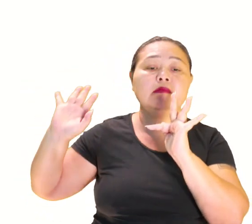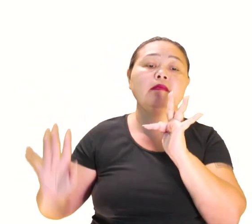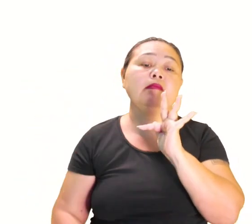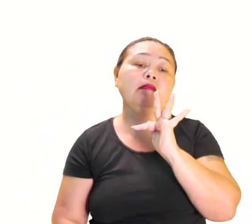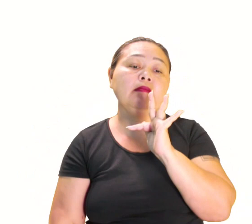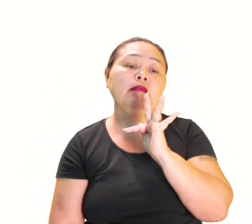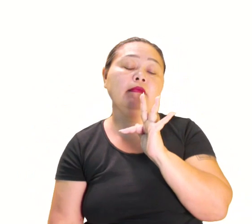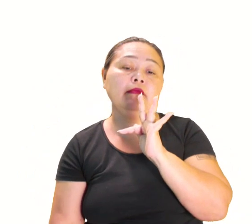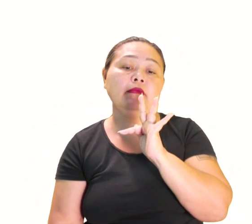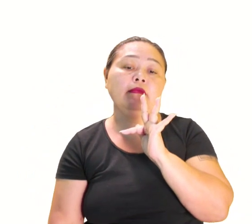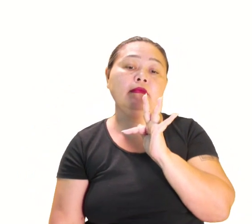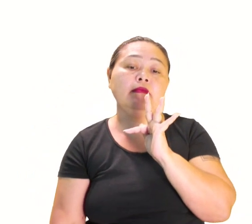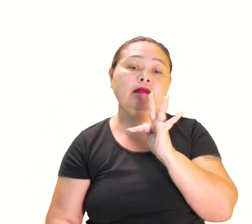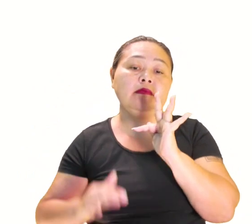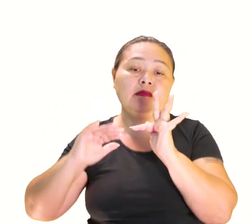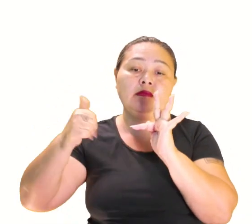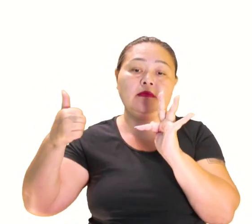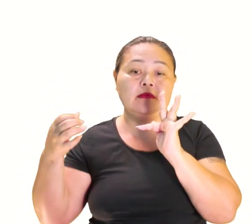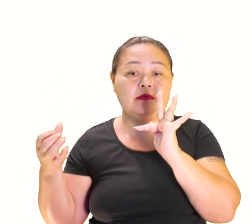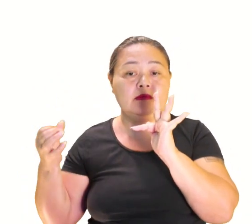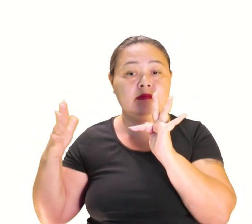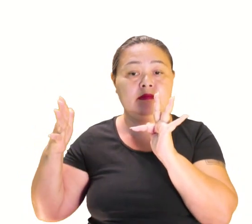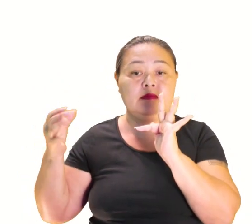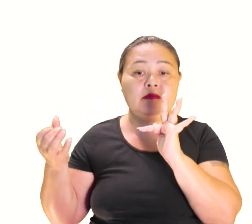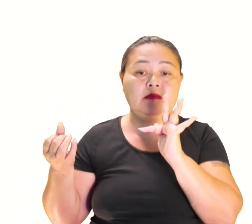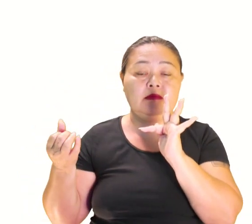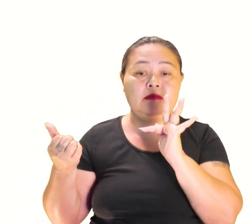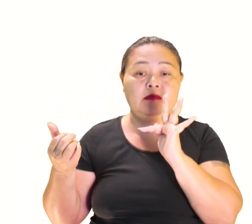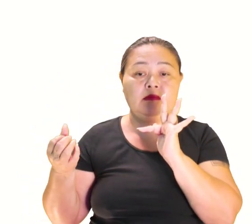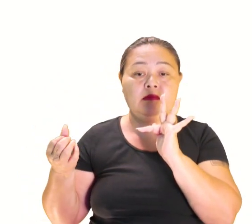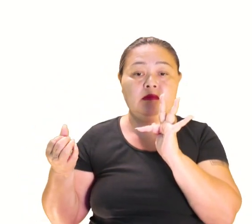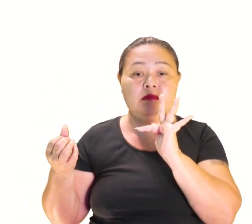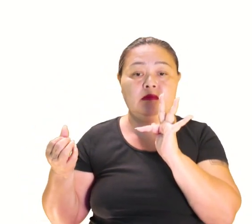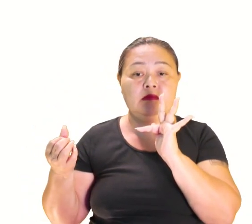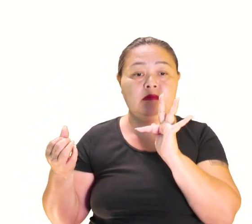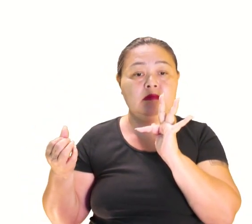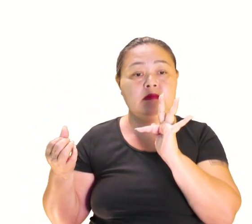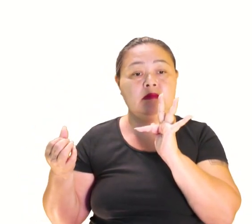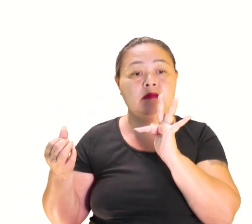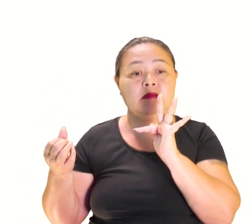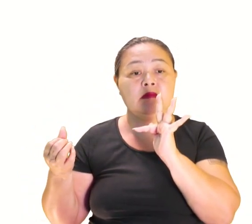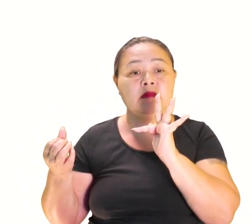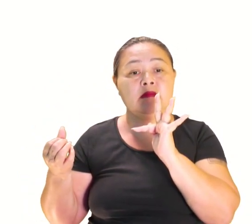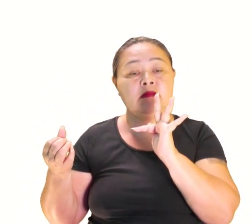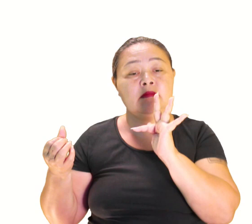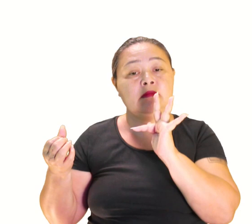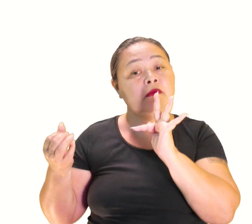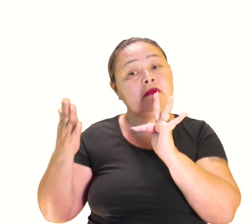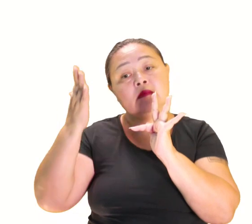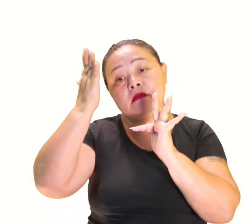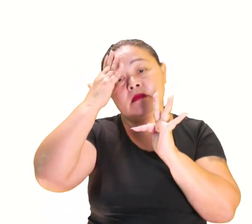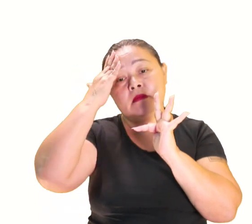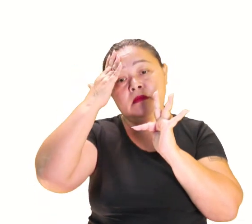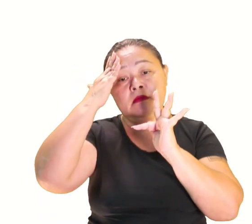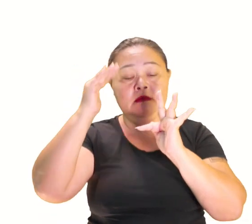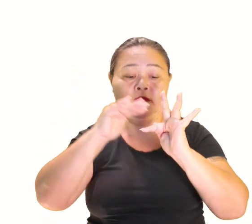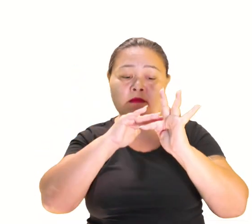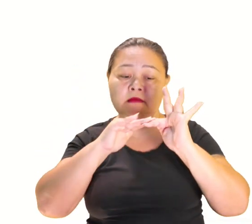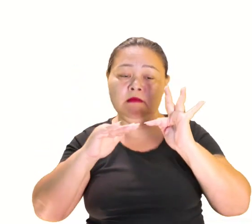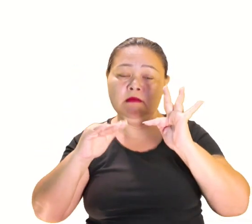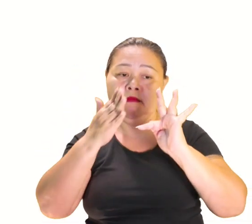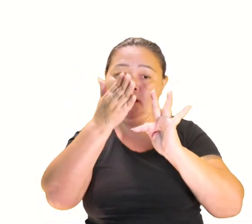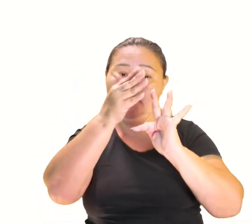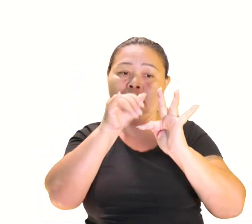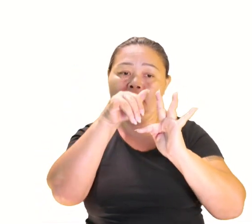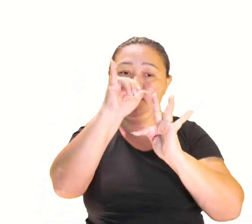né? 11, 12, 13, 14, 15, é mais ou menos por aqui, ao ponto. Então vamos marcar, né? A gente já sabe que não toca o eixo y e